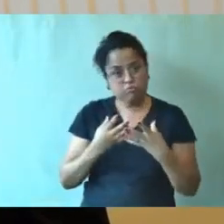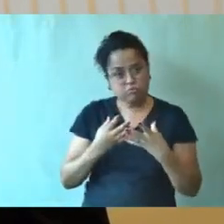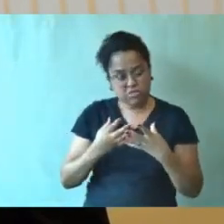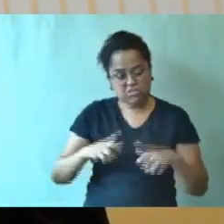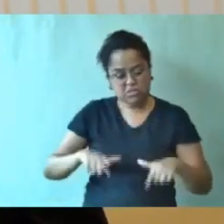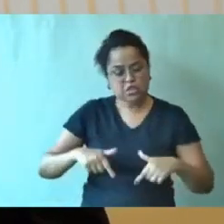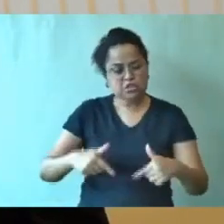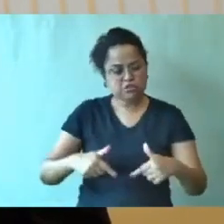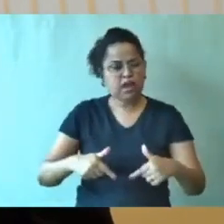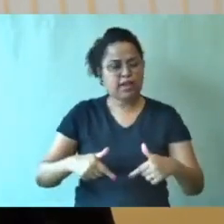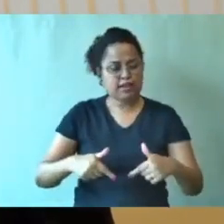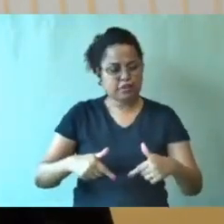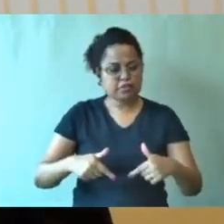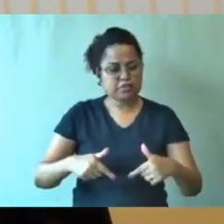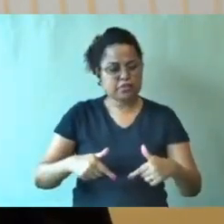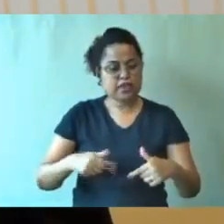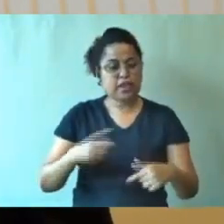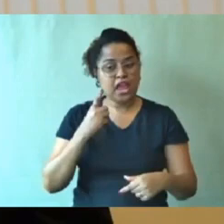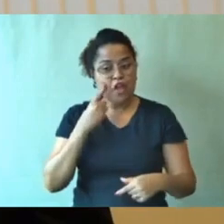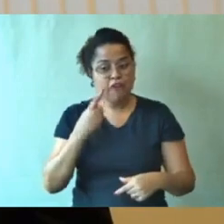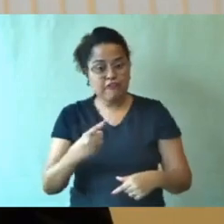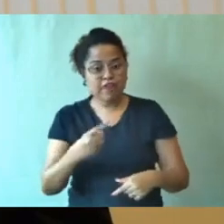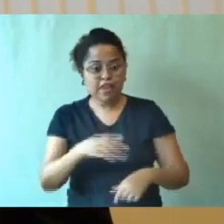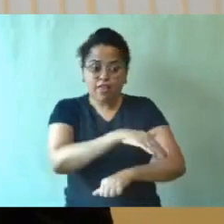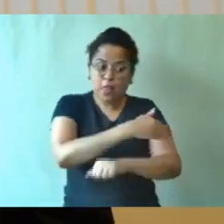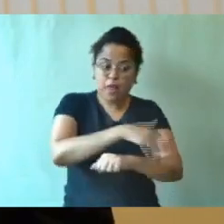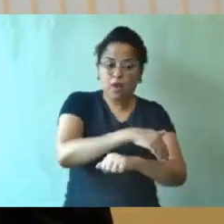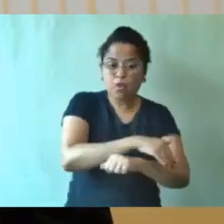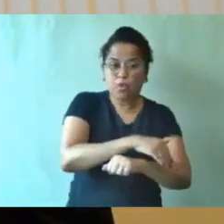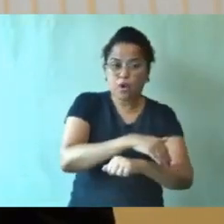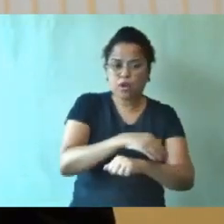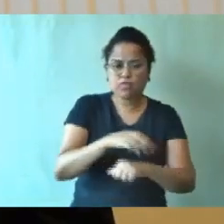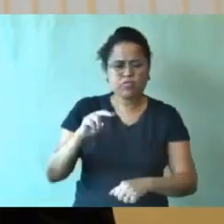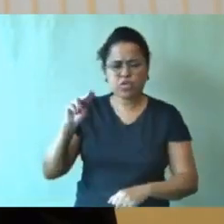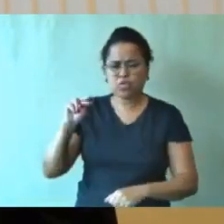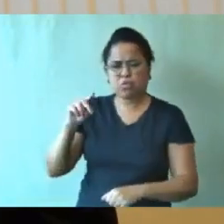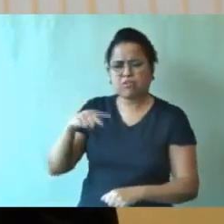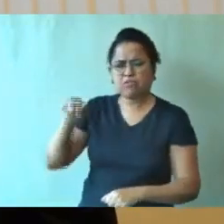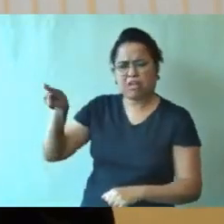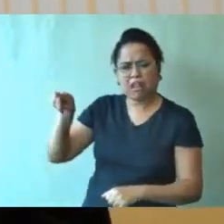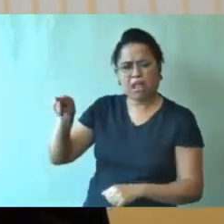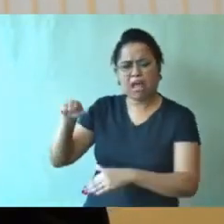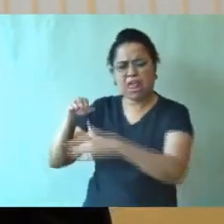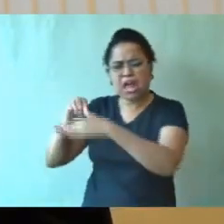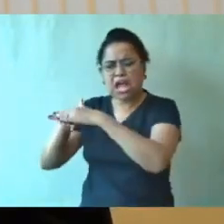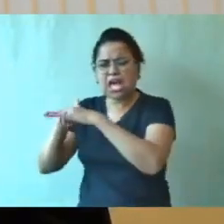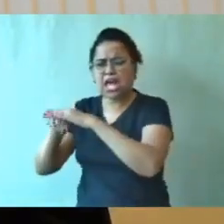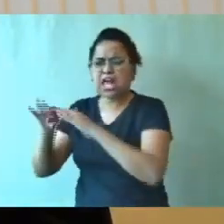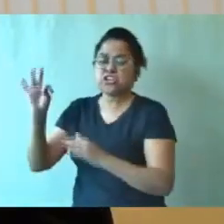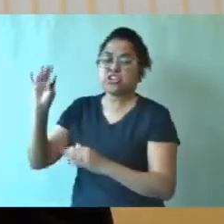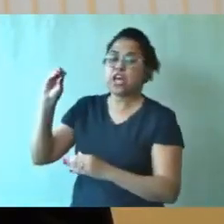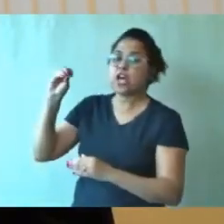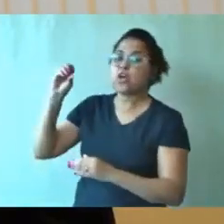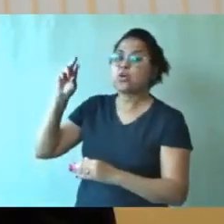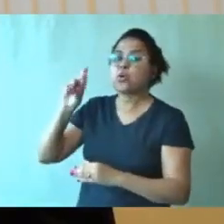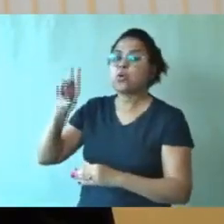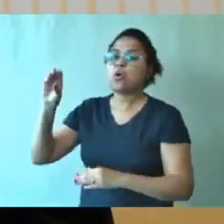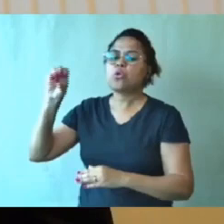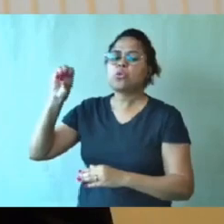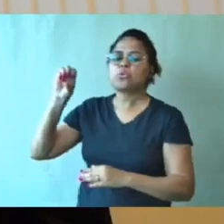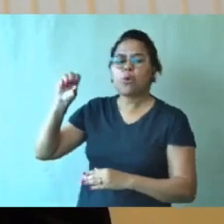nunca vi os veículos, né? Vi na rua, eu não fui na garagem da Torre, tá certo? Quem fez essa inspeção foi ele